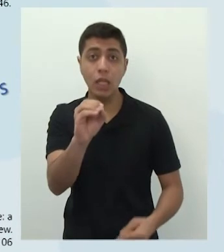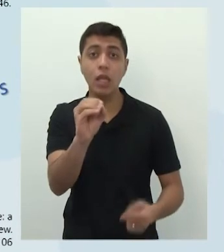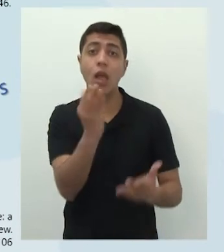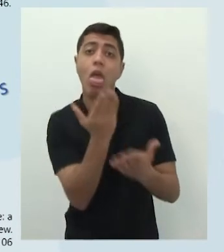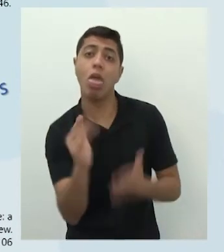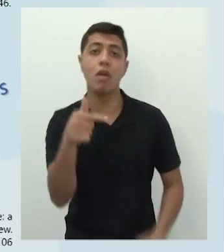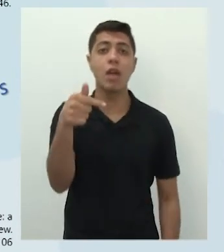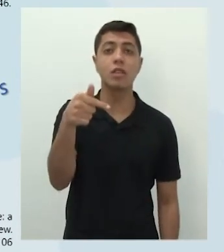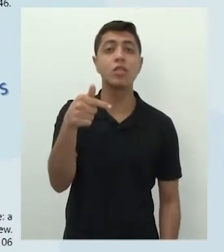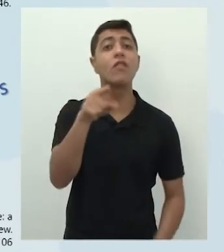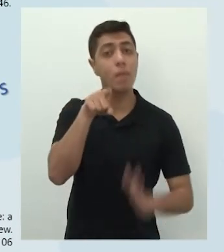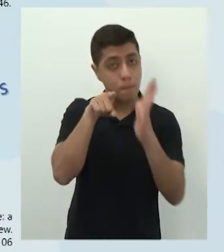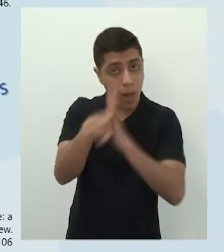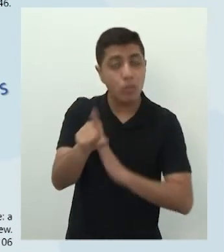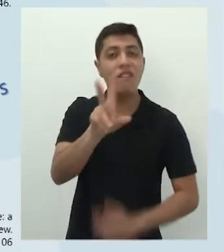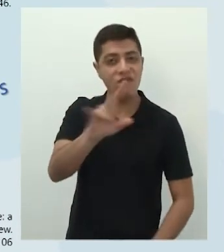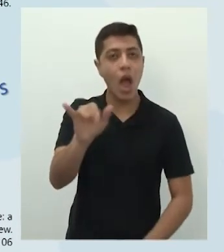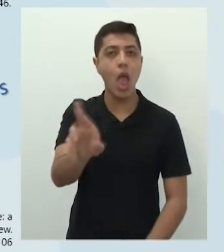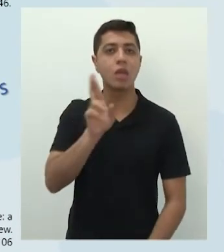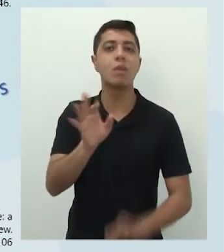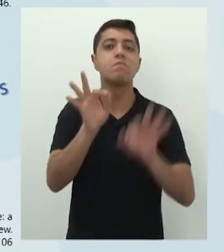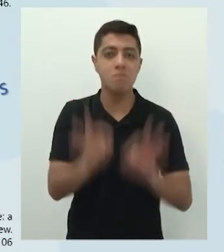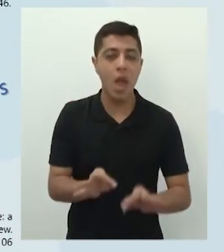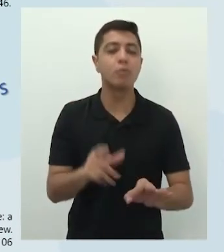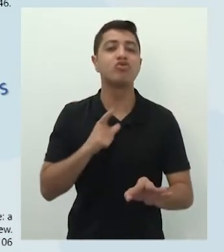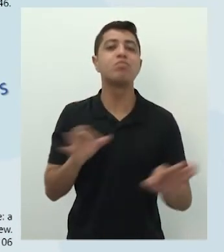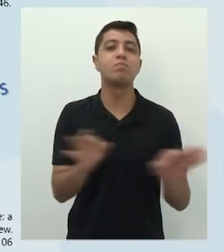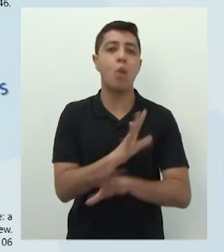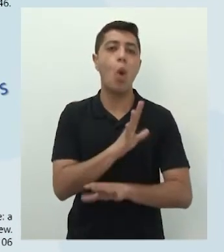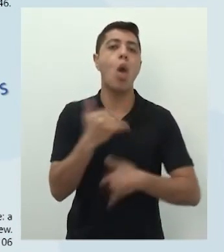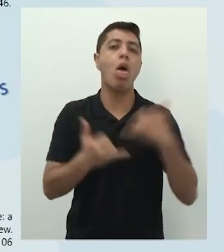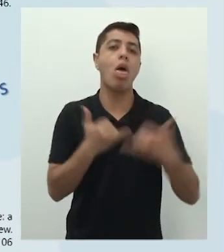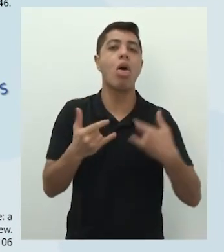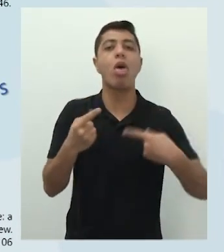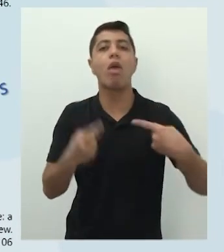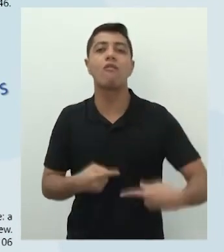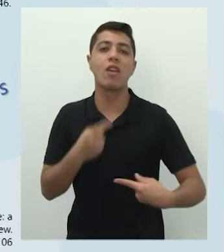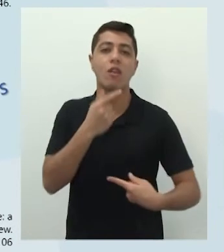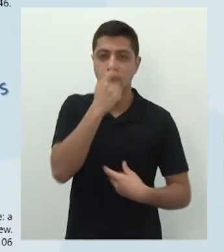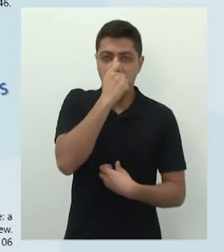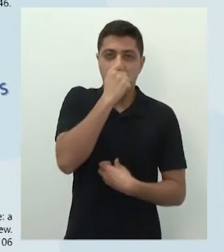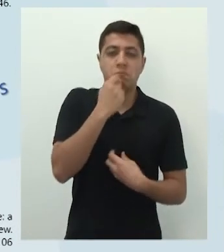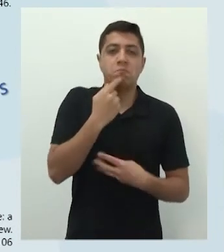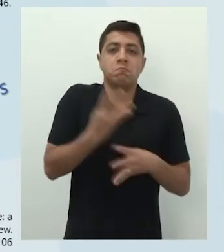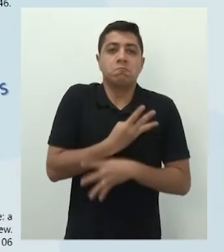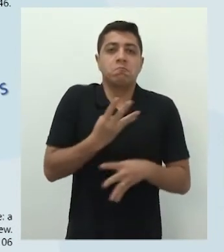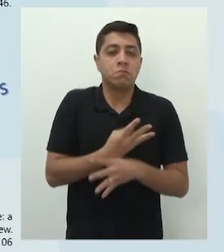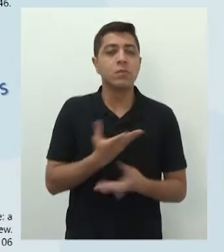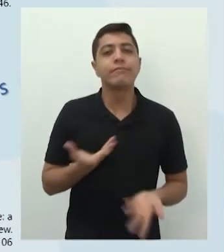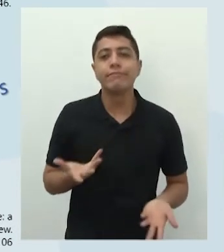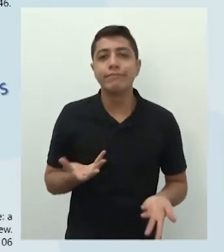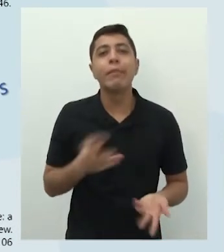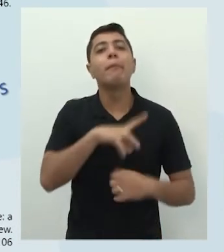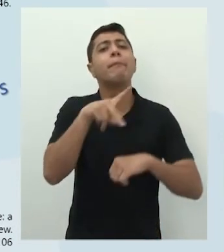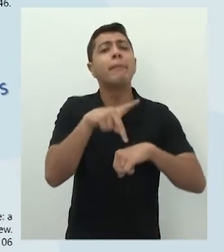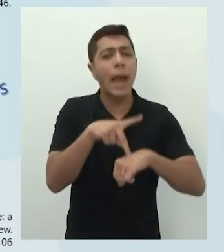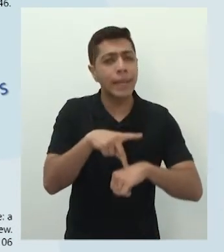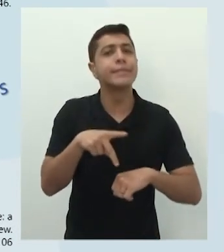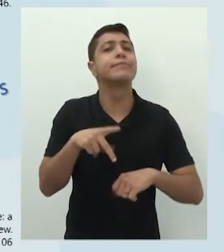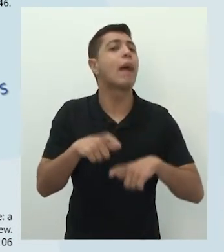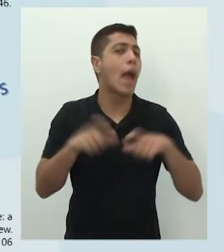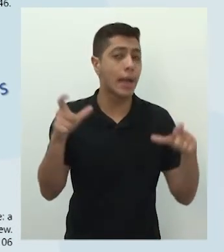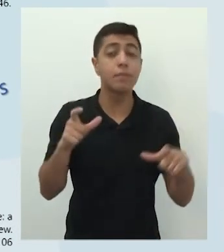ouvir mais daqui para frente. Pode passar o próximo. Isso aqui é só para vocês terem uma ideia da prevalência dos jogos de asfixia. Praticamente, eu vou